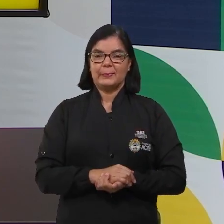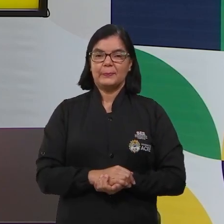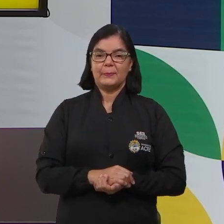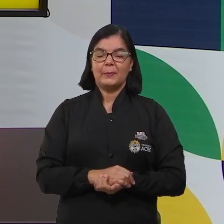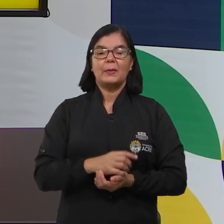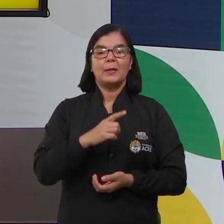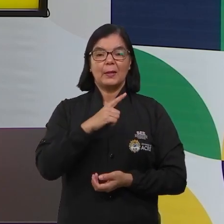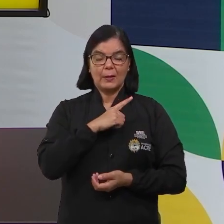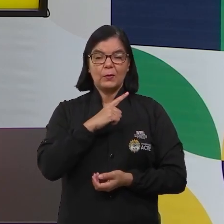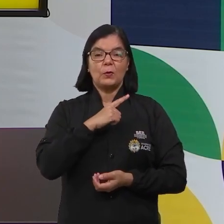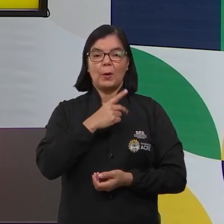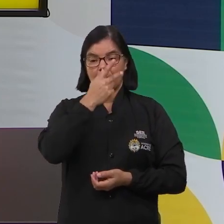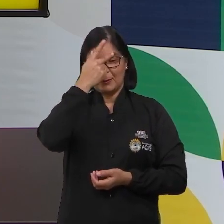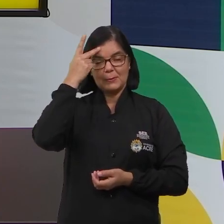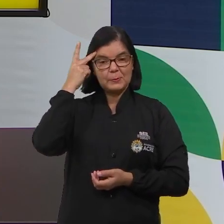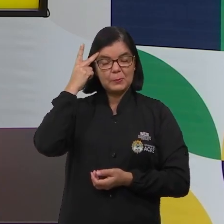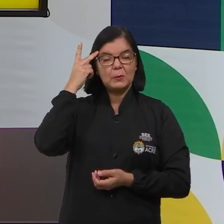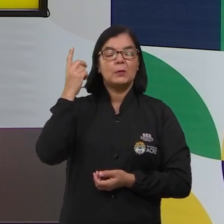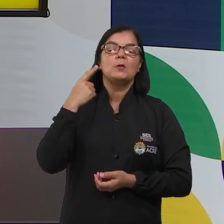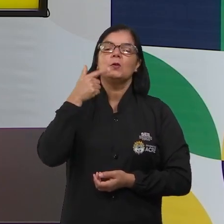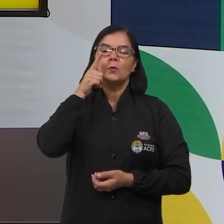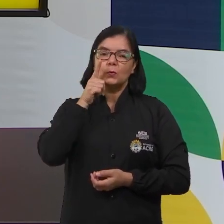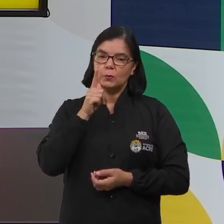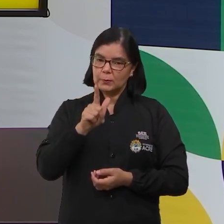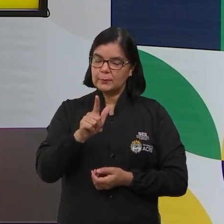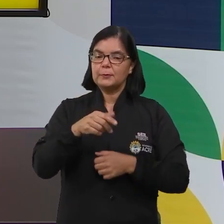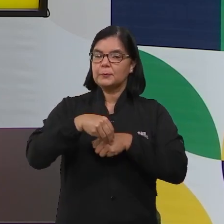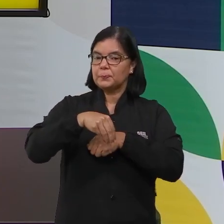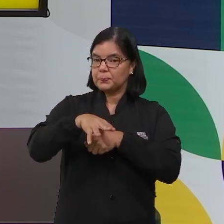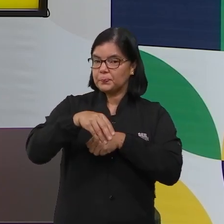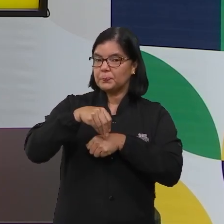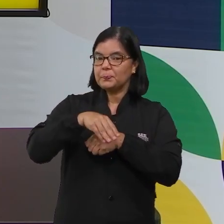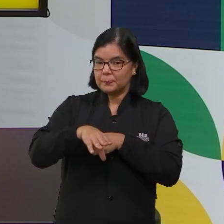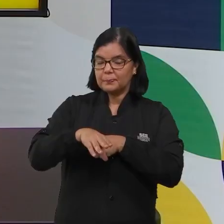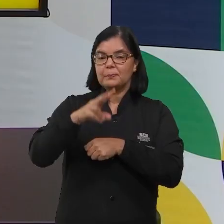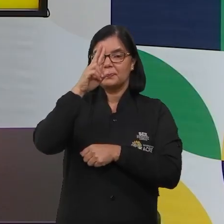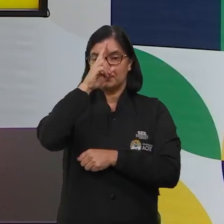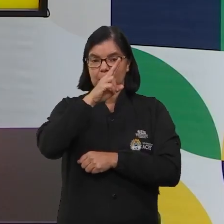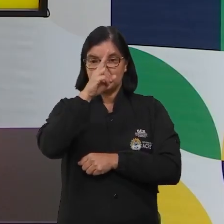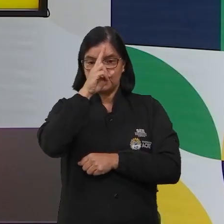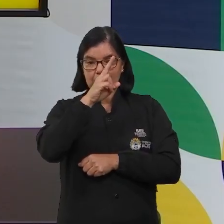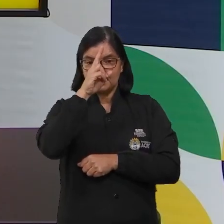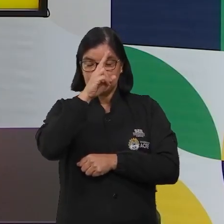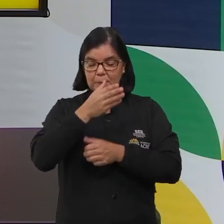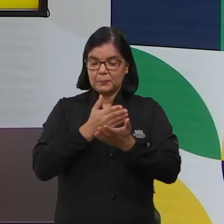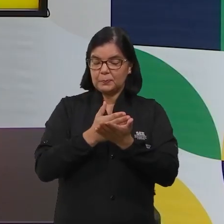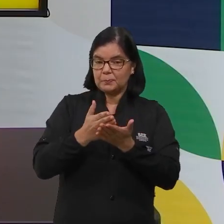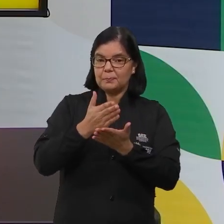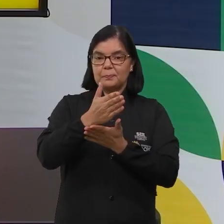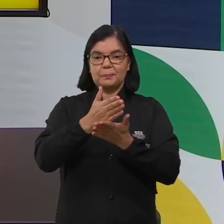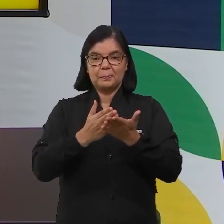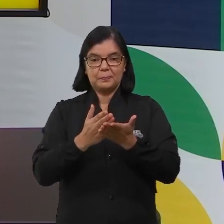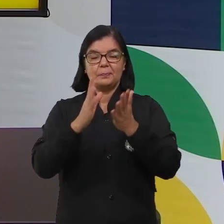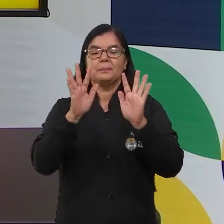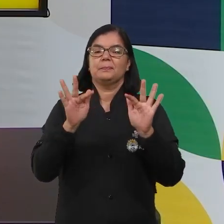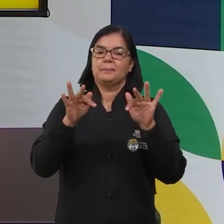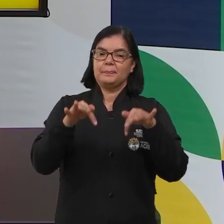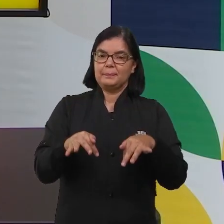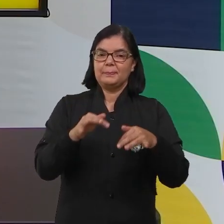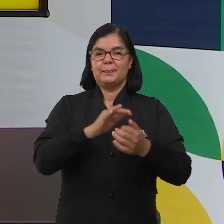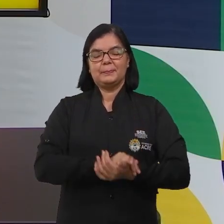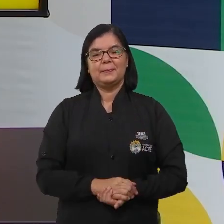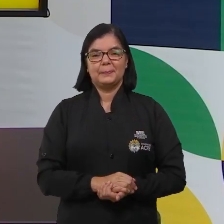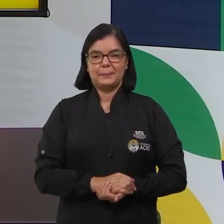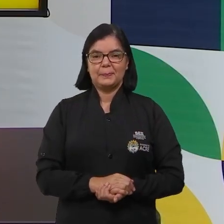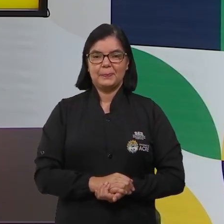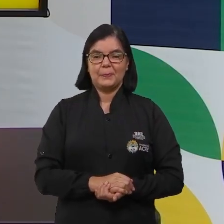ela atrai o público e consegue aí passar uma história com início, meio e fim.